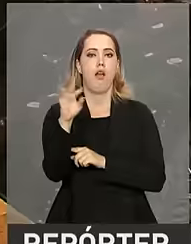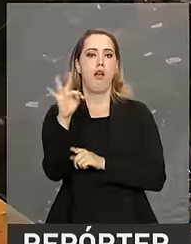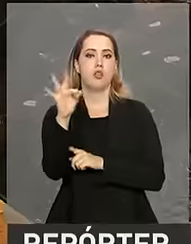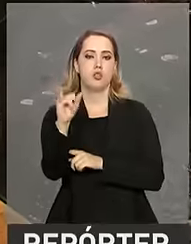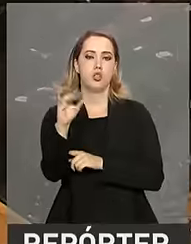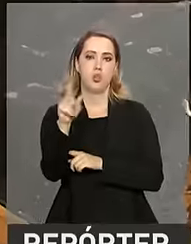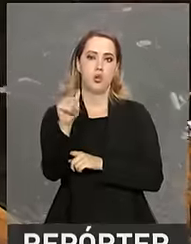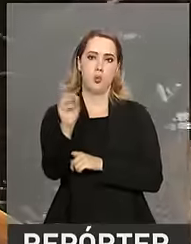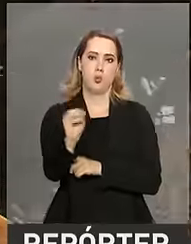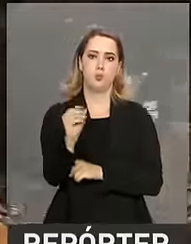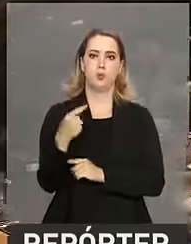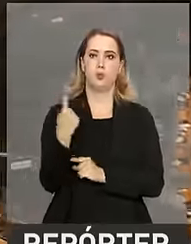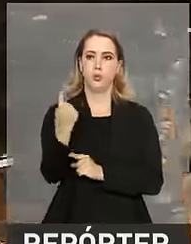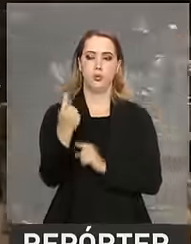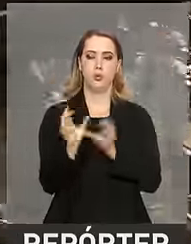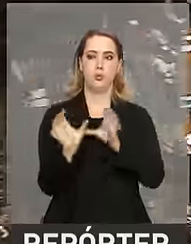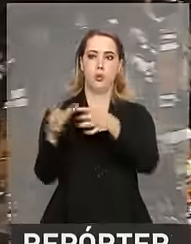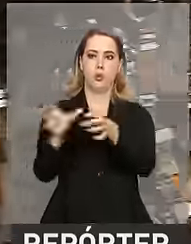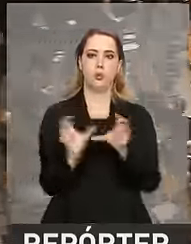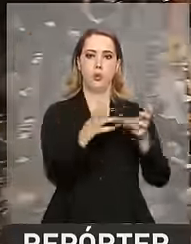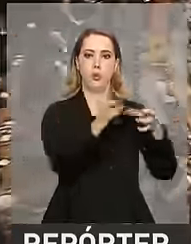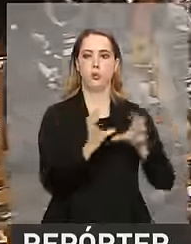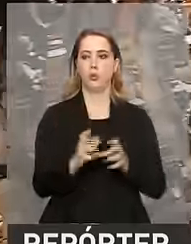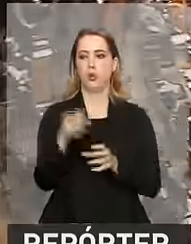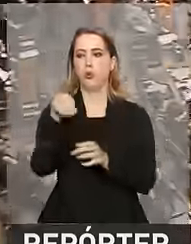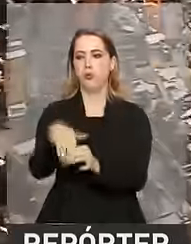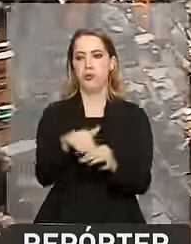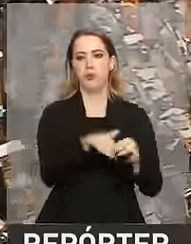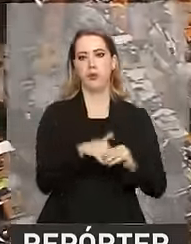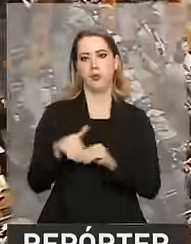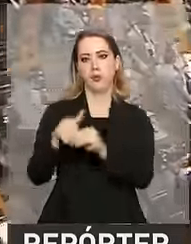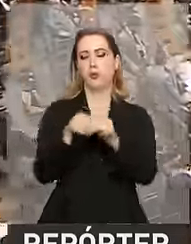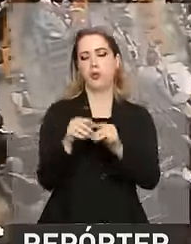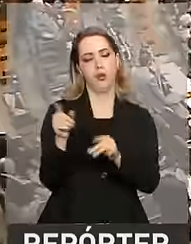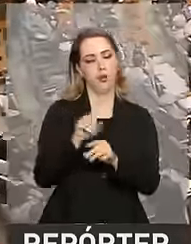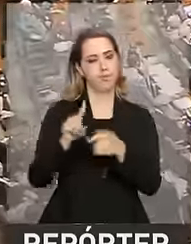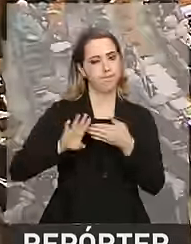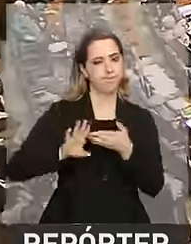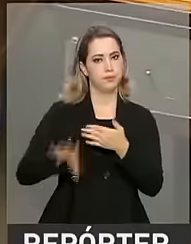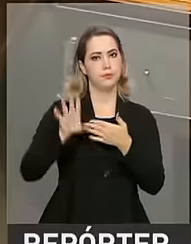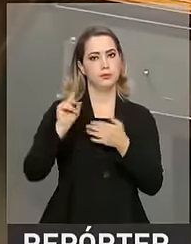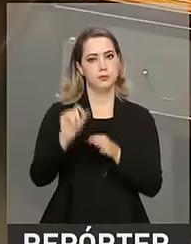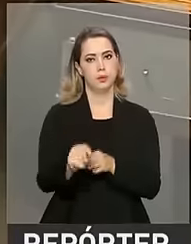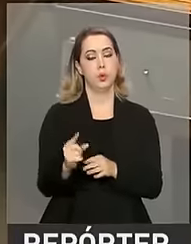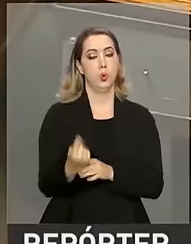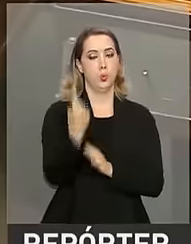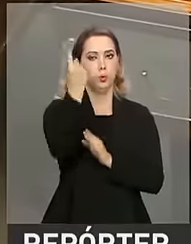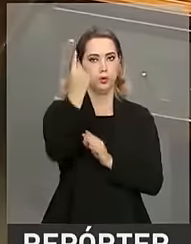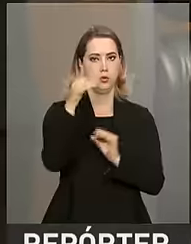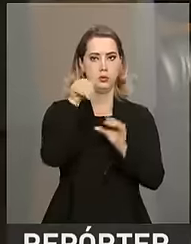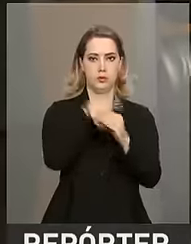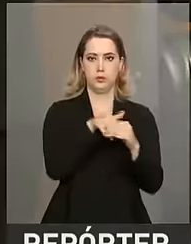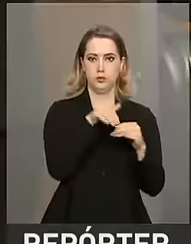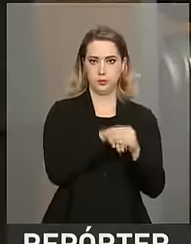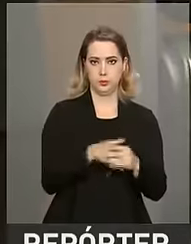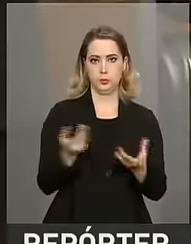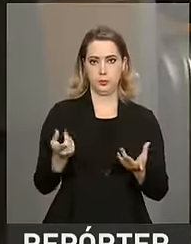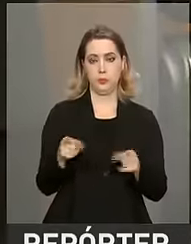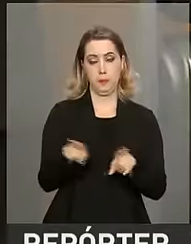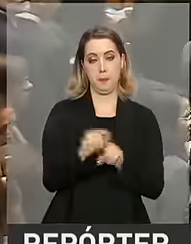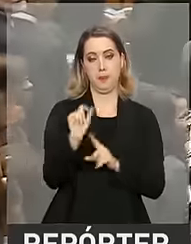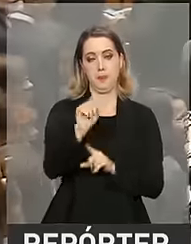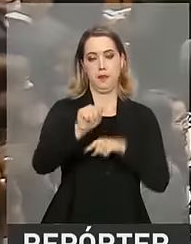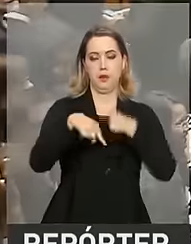separada todos rejeitados pelo plenário da câmara e depois de 14 dias do primeiro turno o texto base da